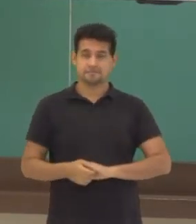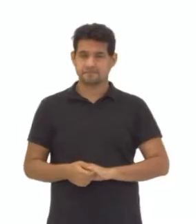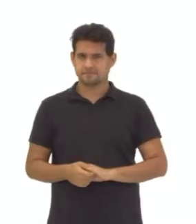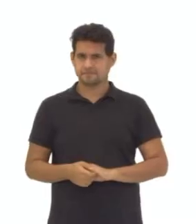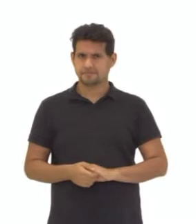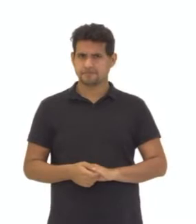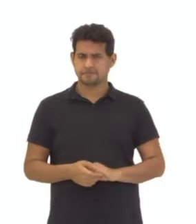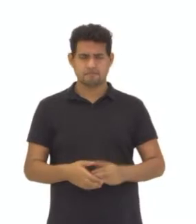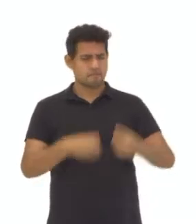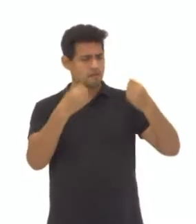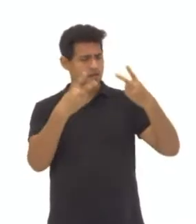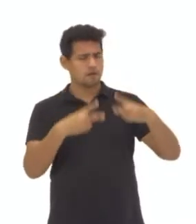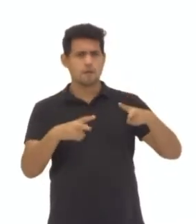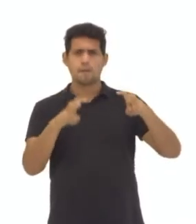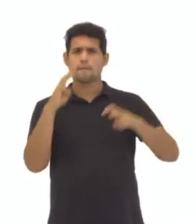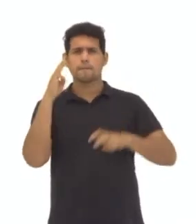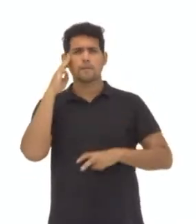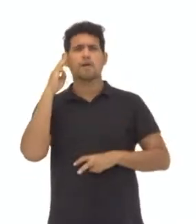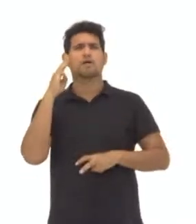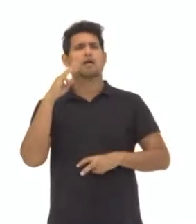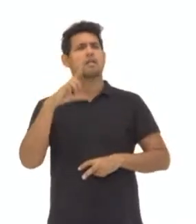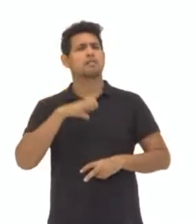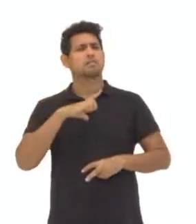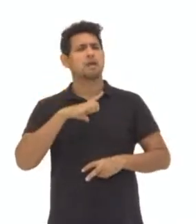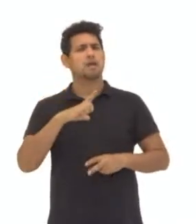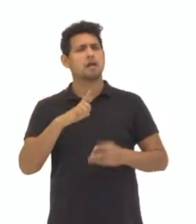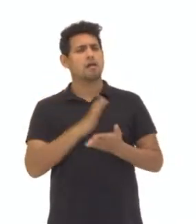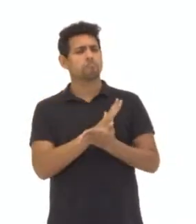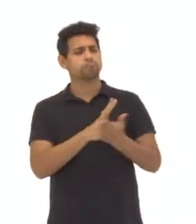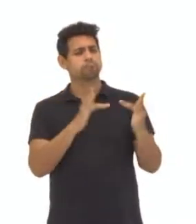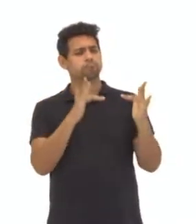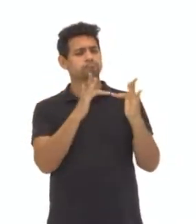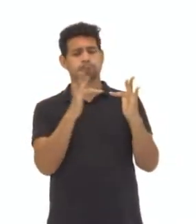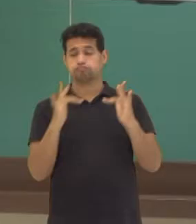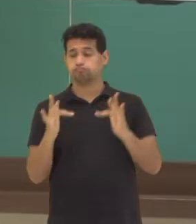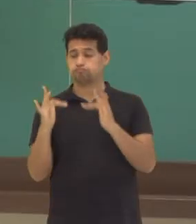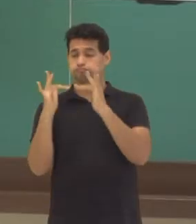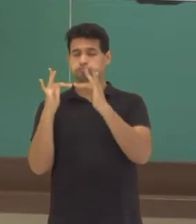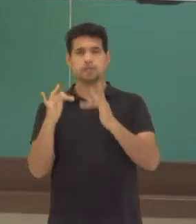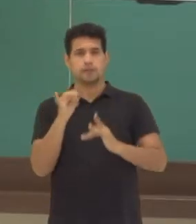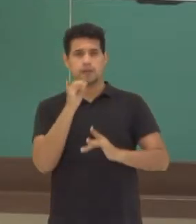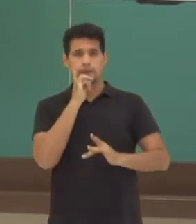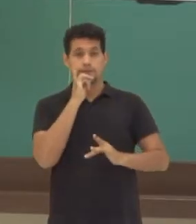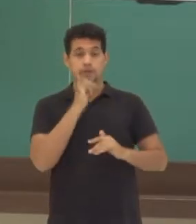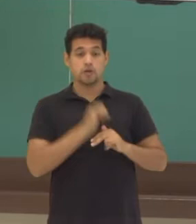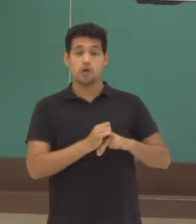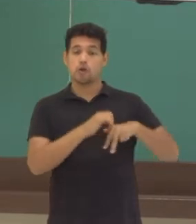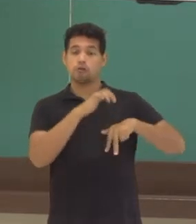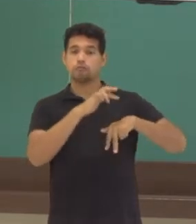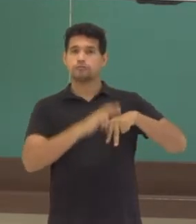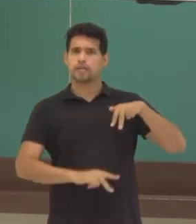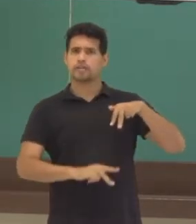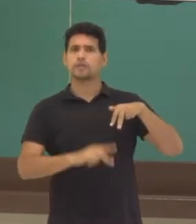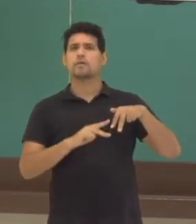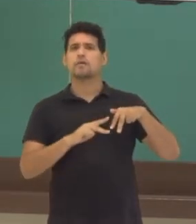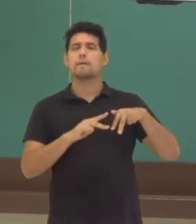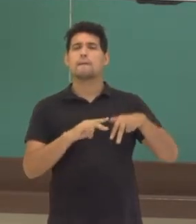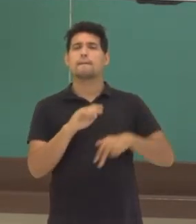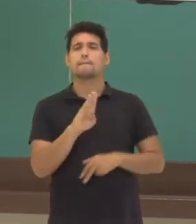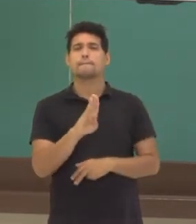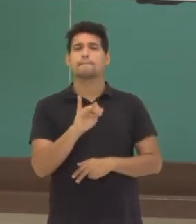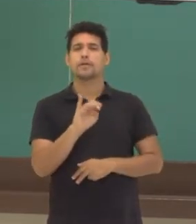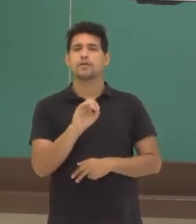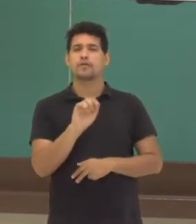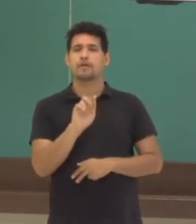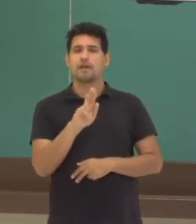Os relatos de memórias, será que eles têm uma relação com o gênero biografia? O que que vocês acham? Será que